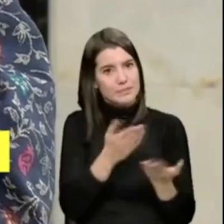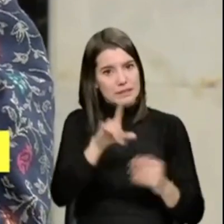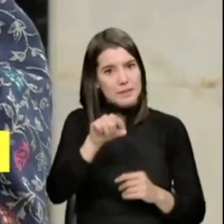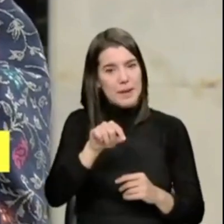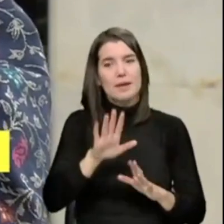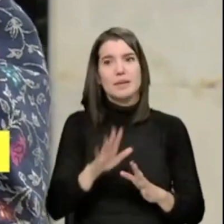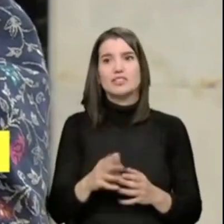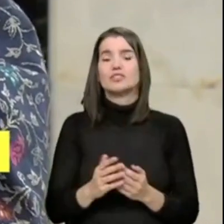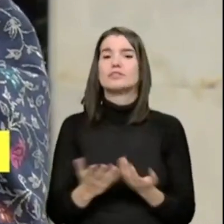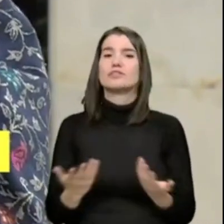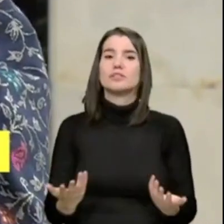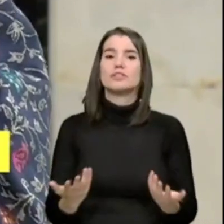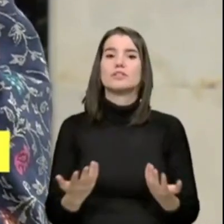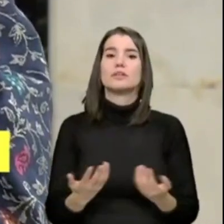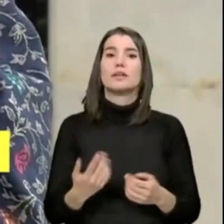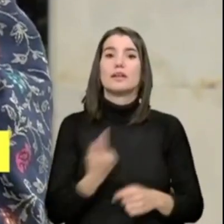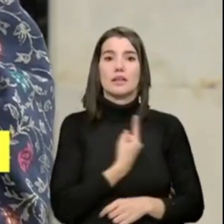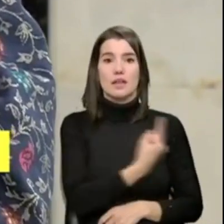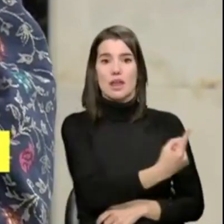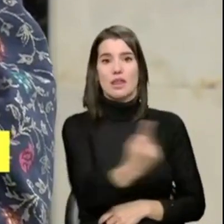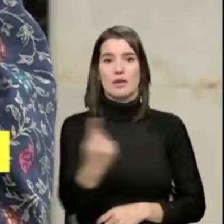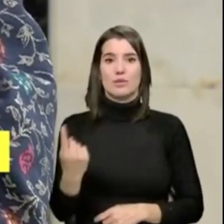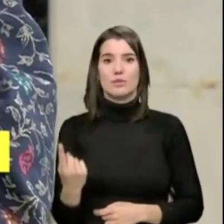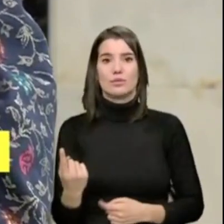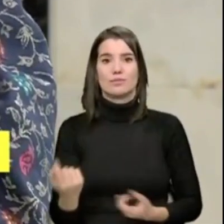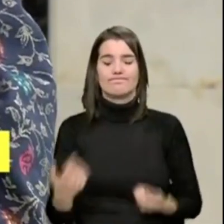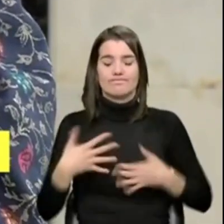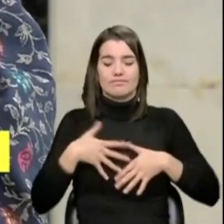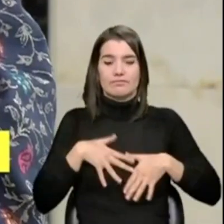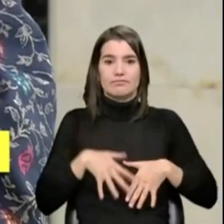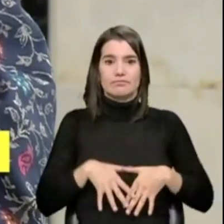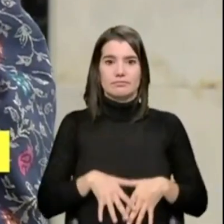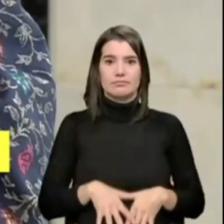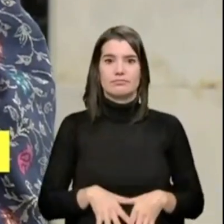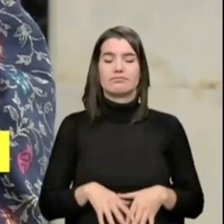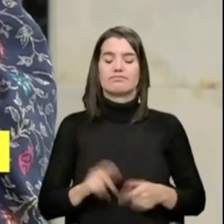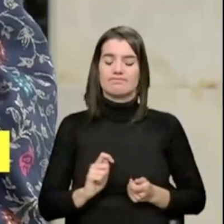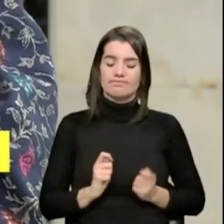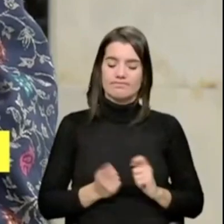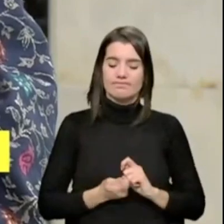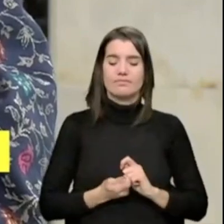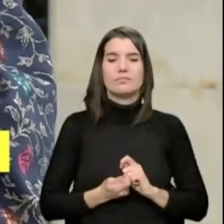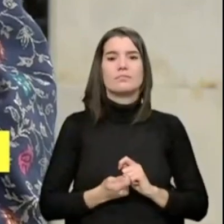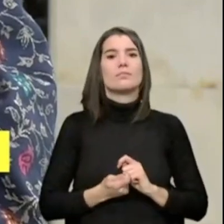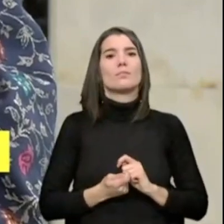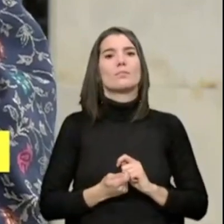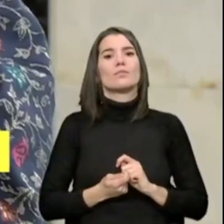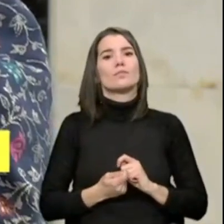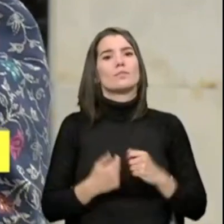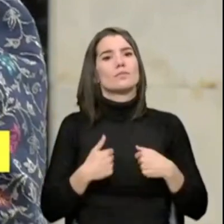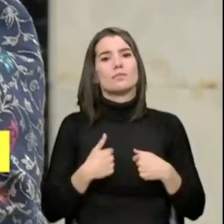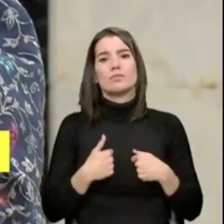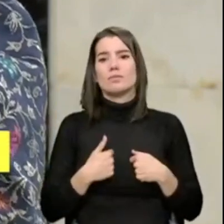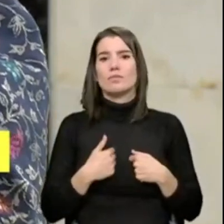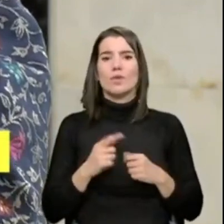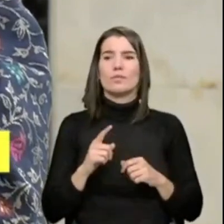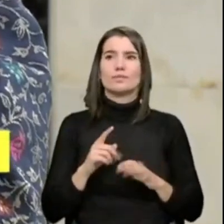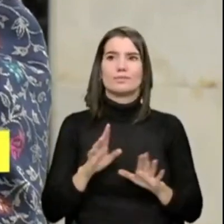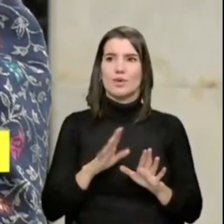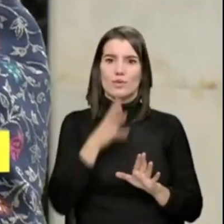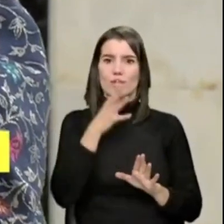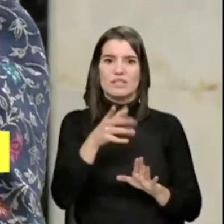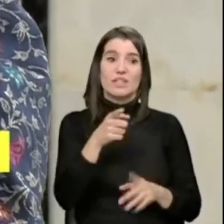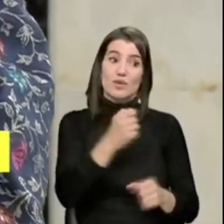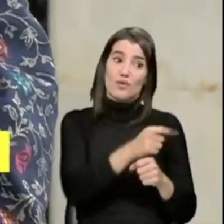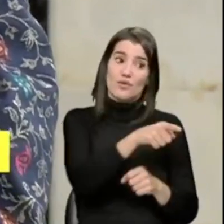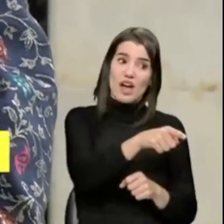uma interiorização de cada um de nós para poder modificar. Eu não vou dizer faz isto